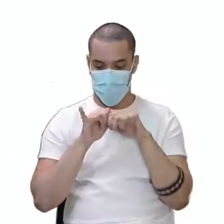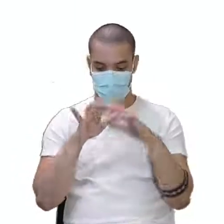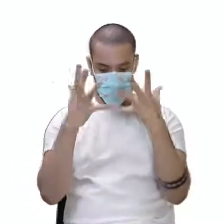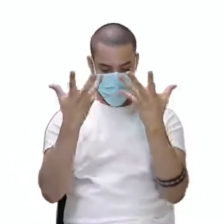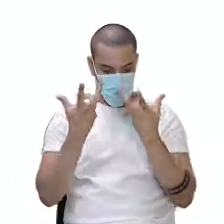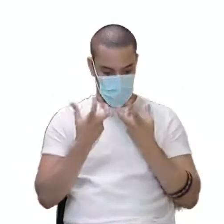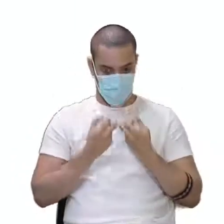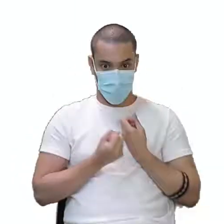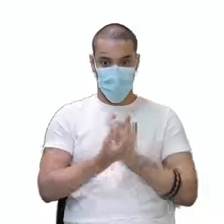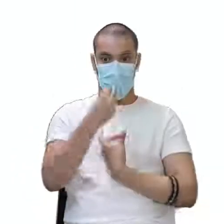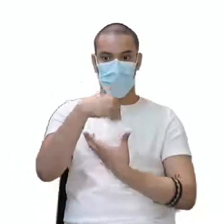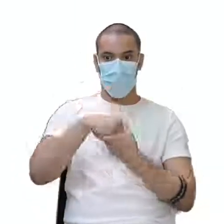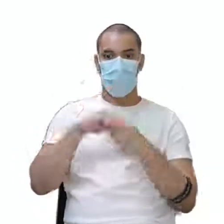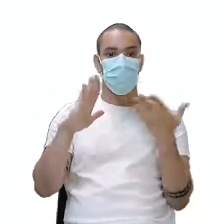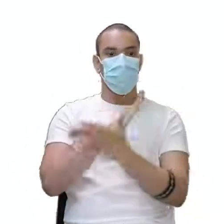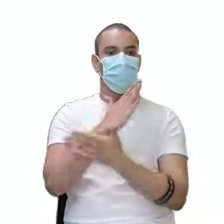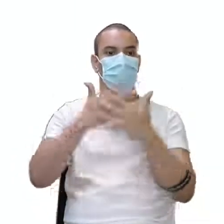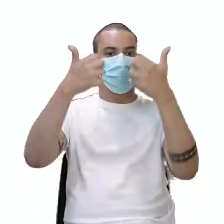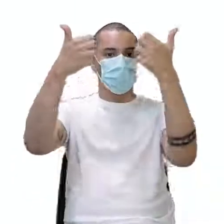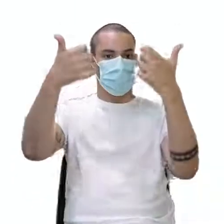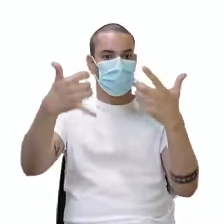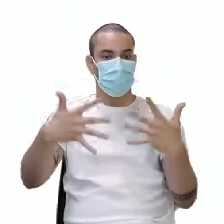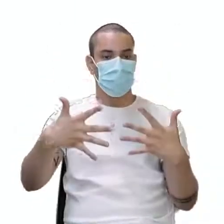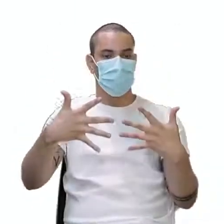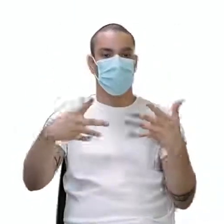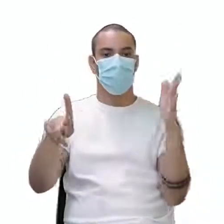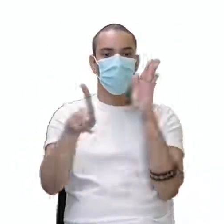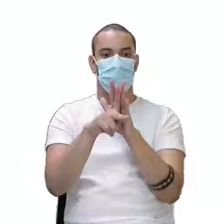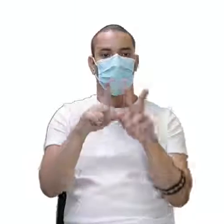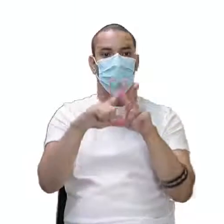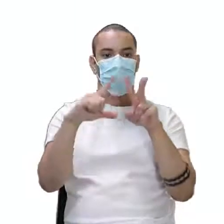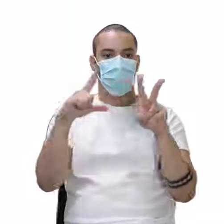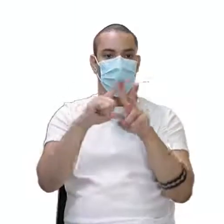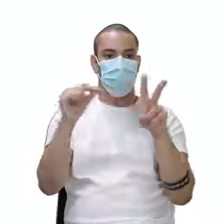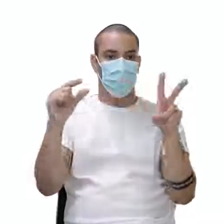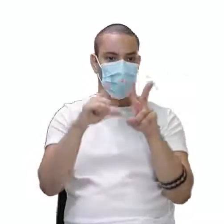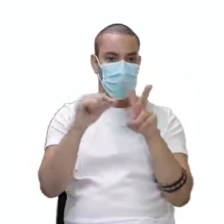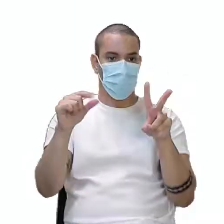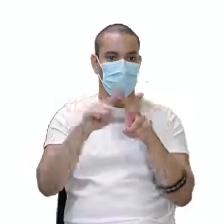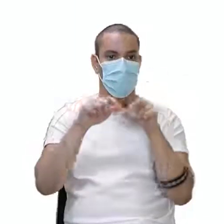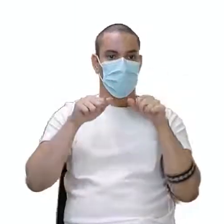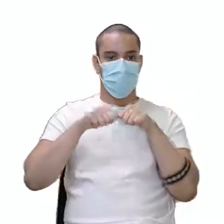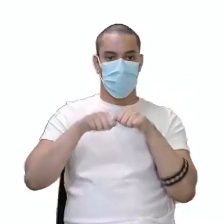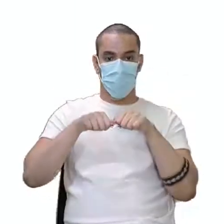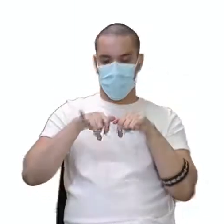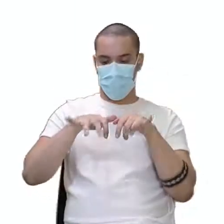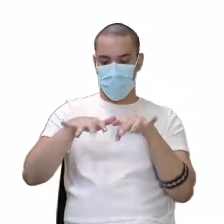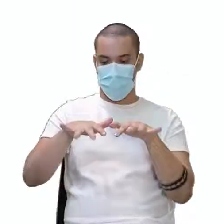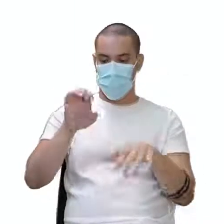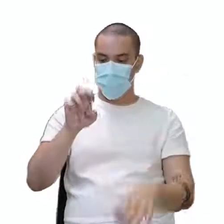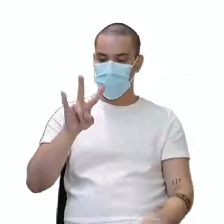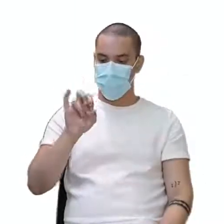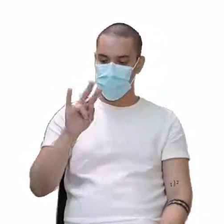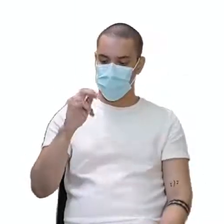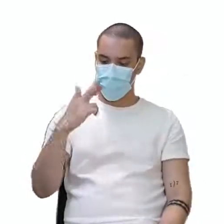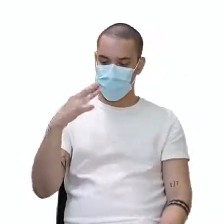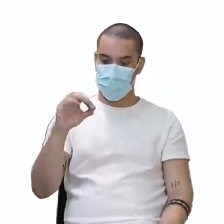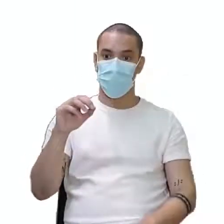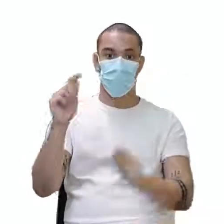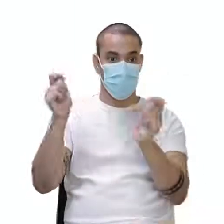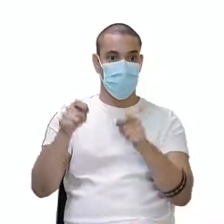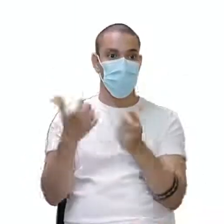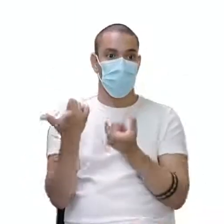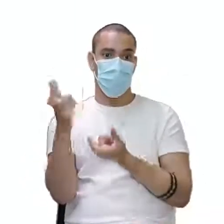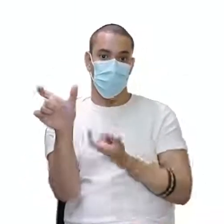transpirando. Alguns chamam da transpiração vegetal de evapotranspiração, tá? Então, a gente pode ter esses dois